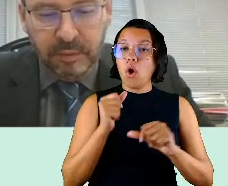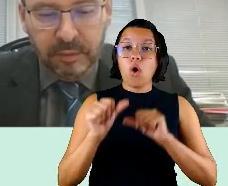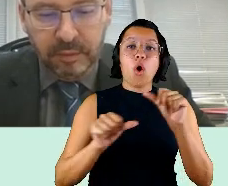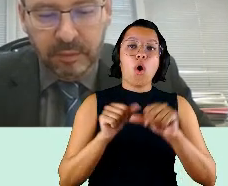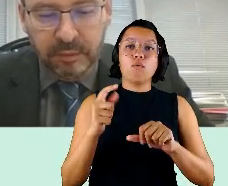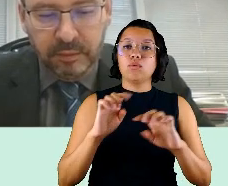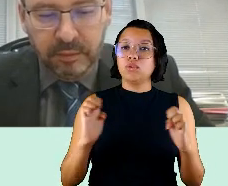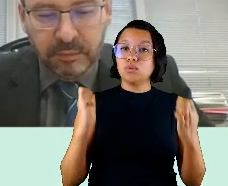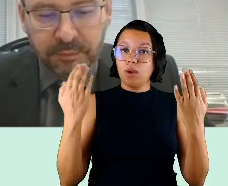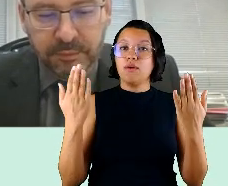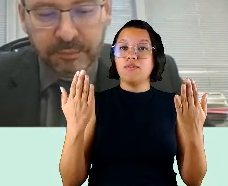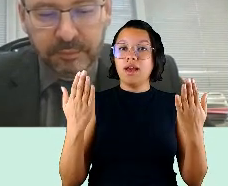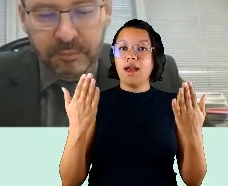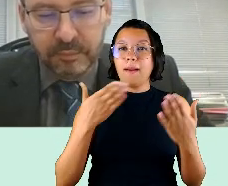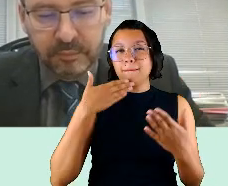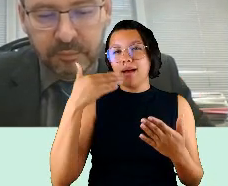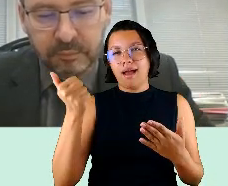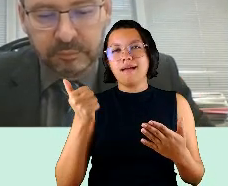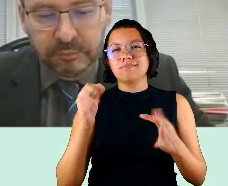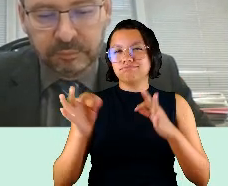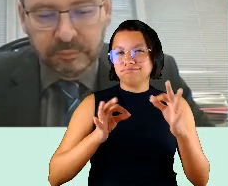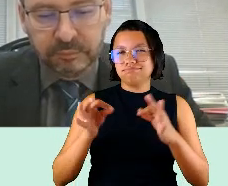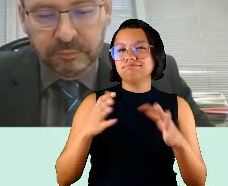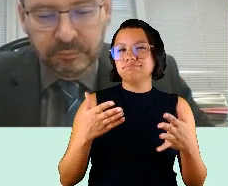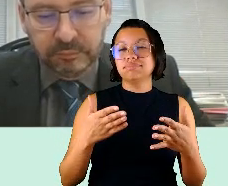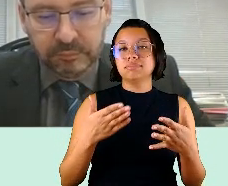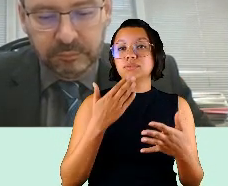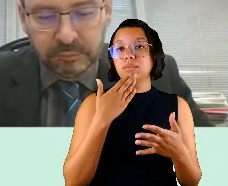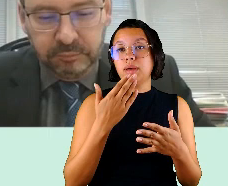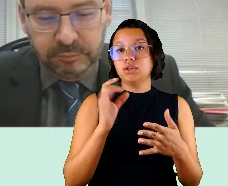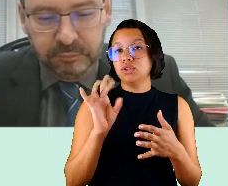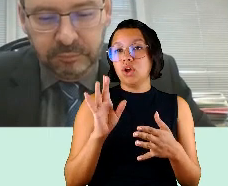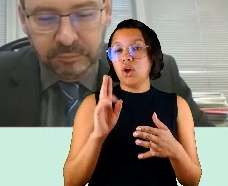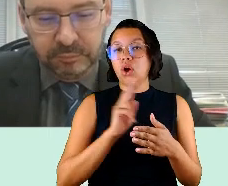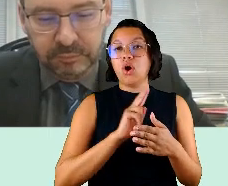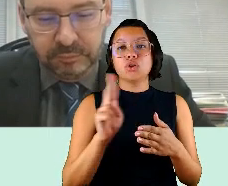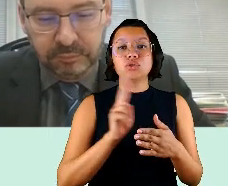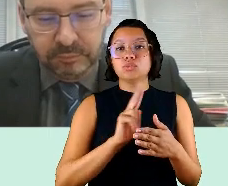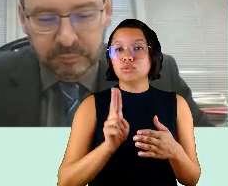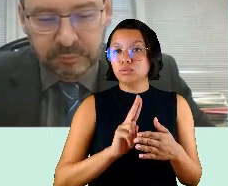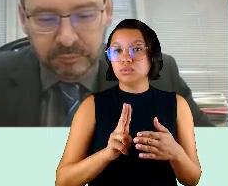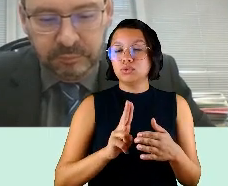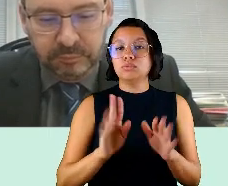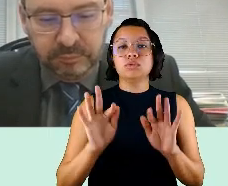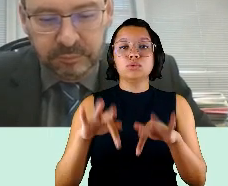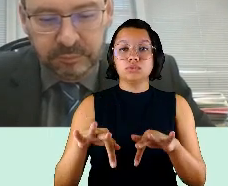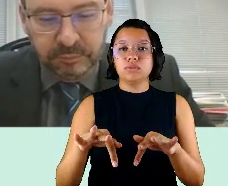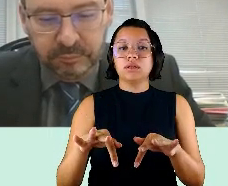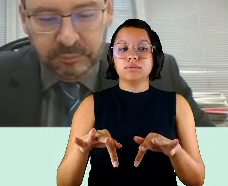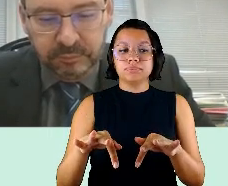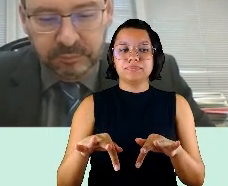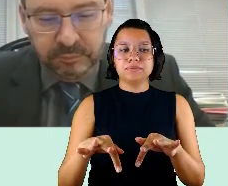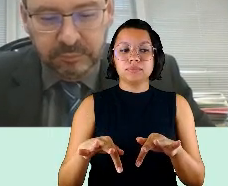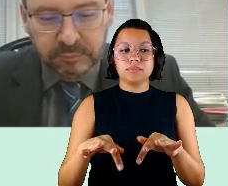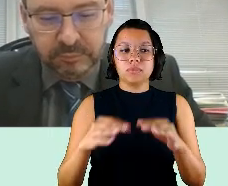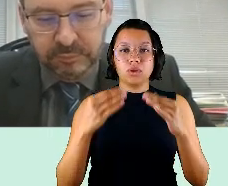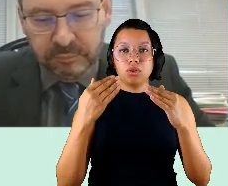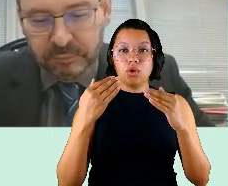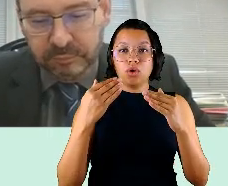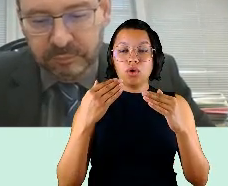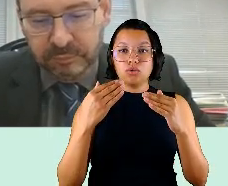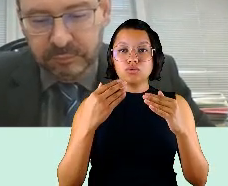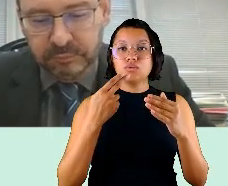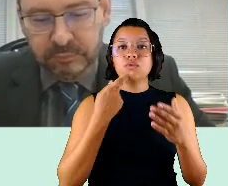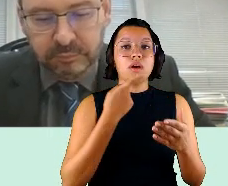nosso evento muito mais dinâmico. Eu peço apenas que coloquem o seu nome e ao final nós transmitiremos